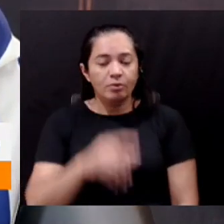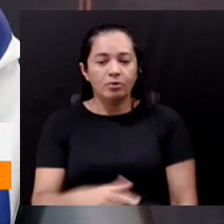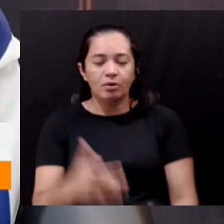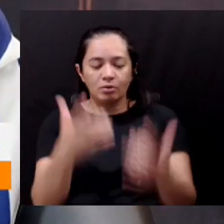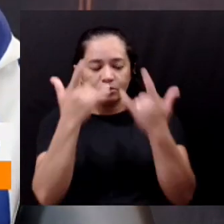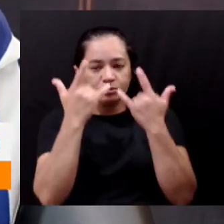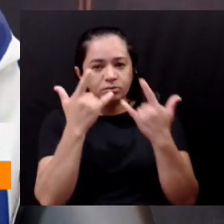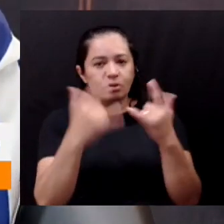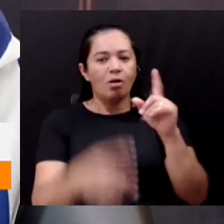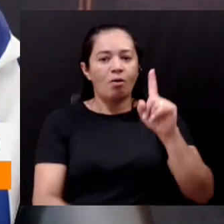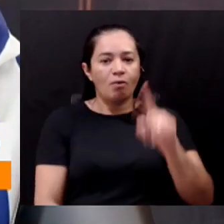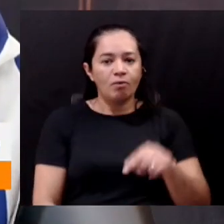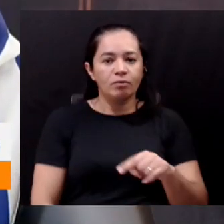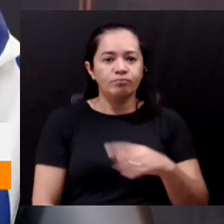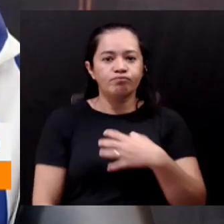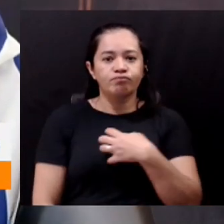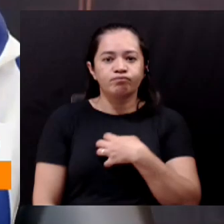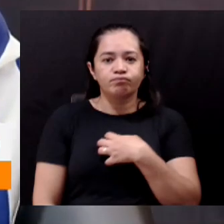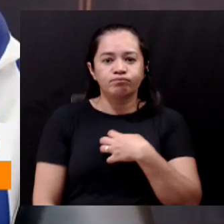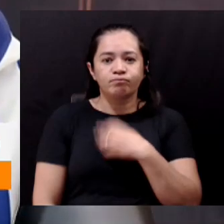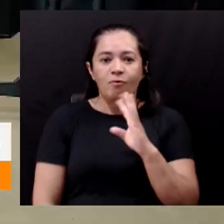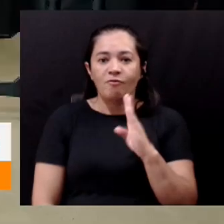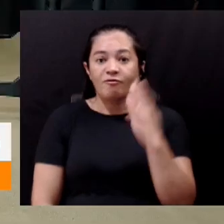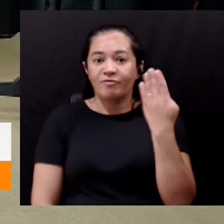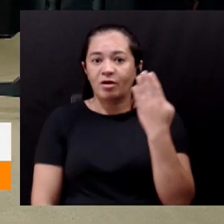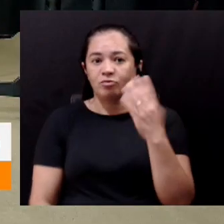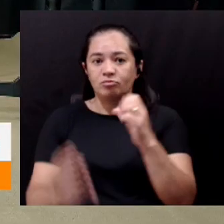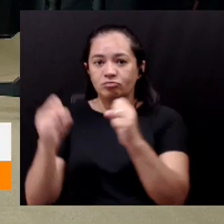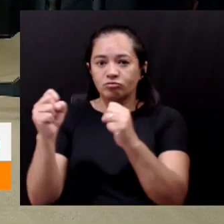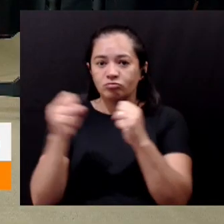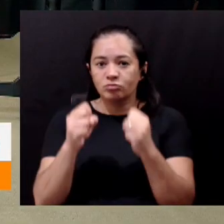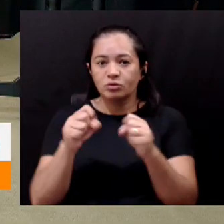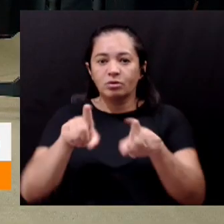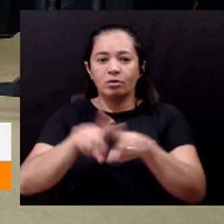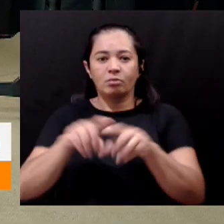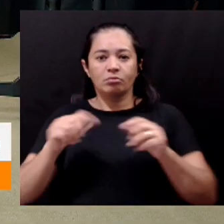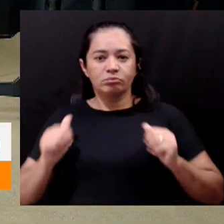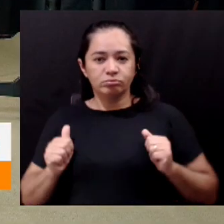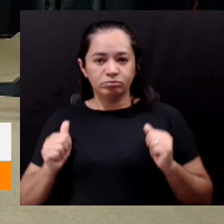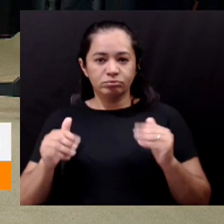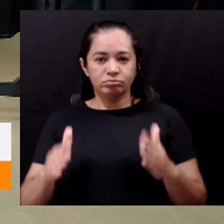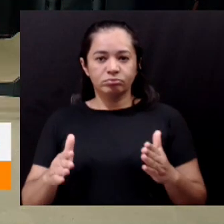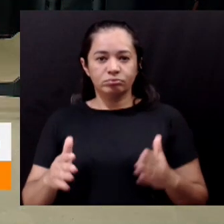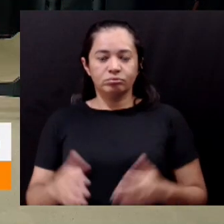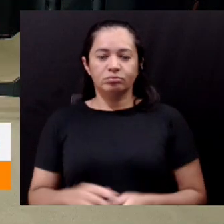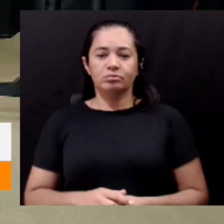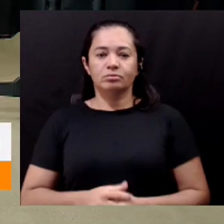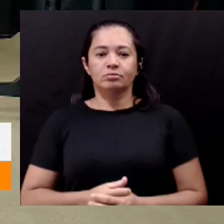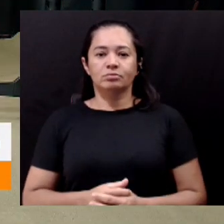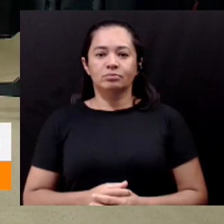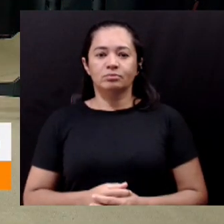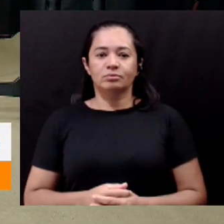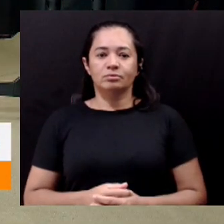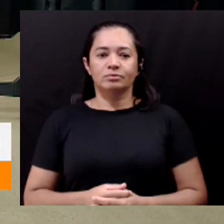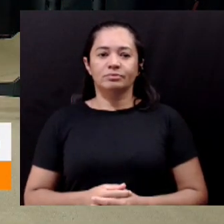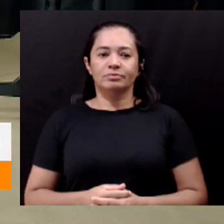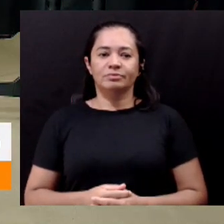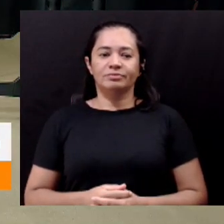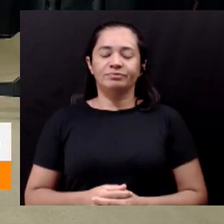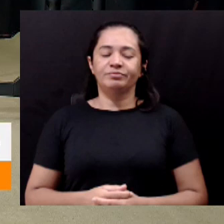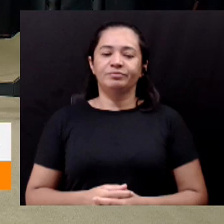falsa sensação, tanto de poder quanto de ação. Muito bem. Pontua deles, quer pontuar pra gente? Ótimo.